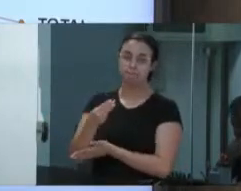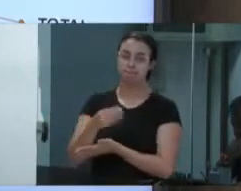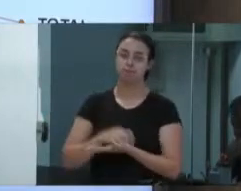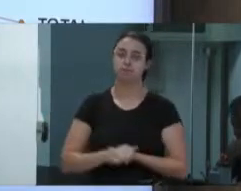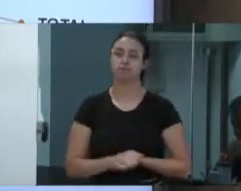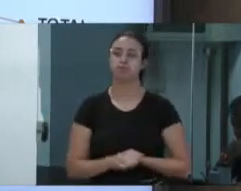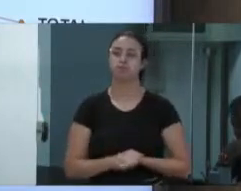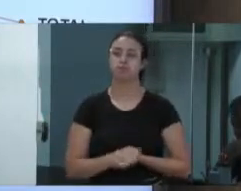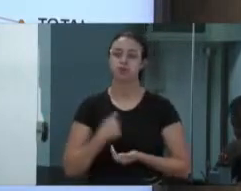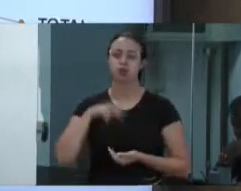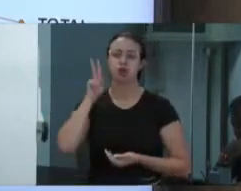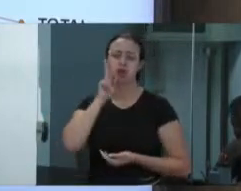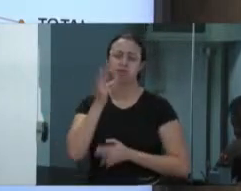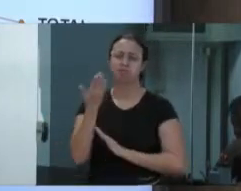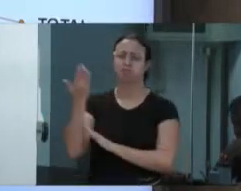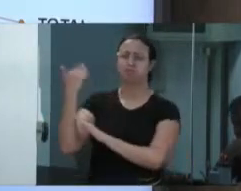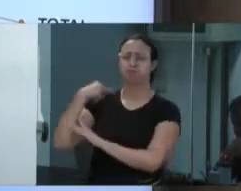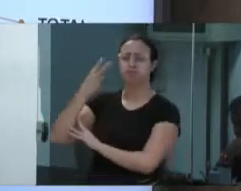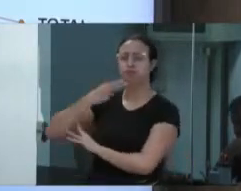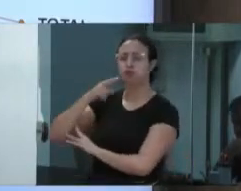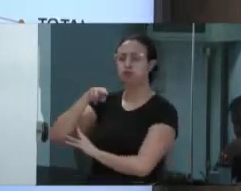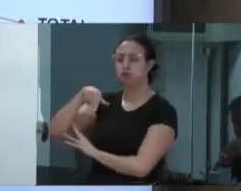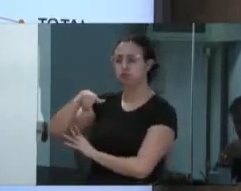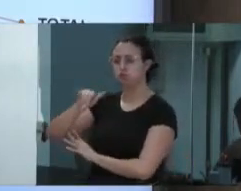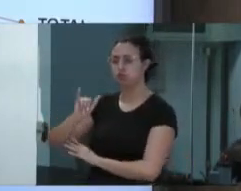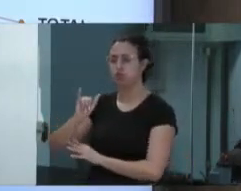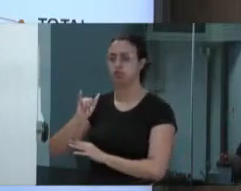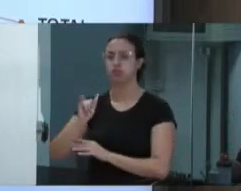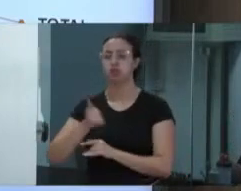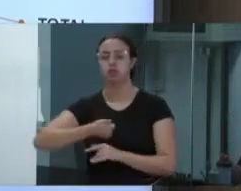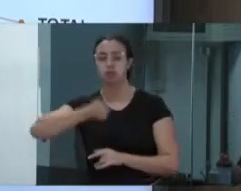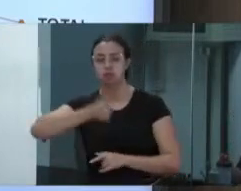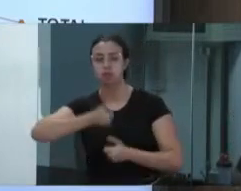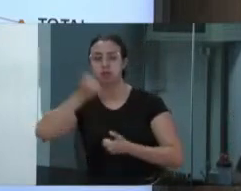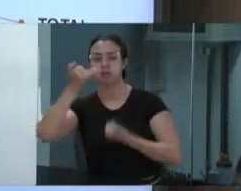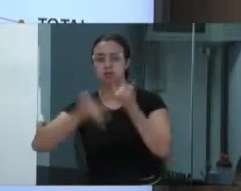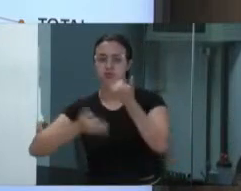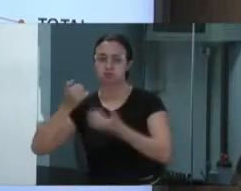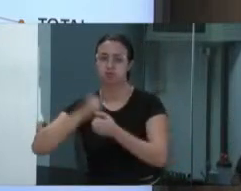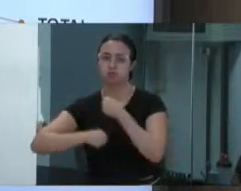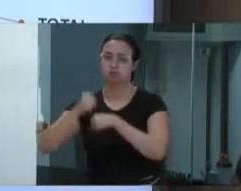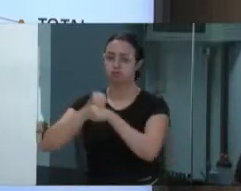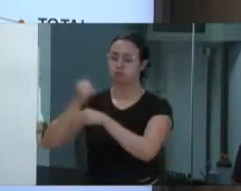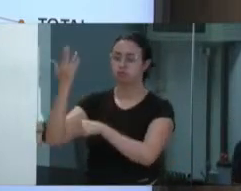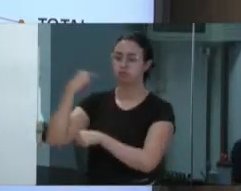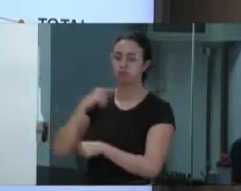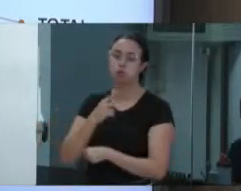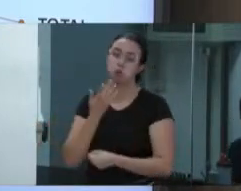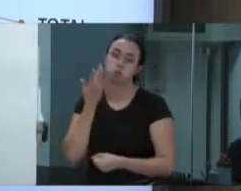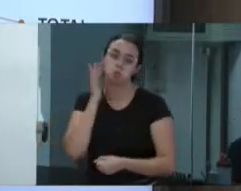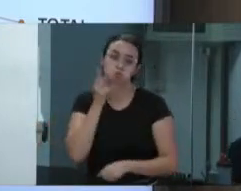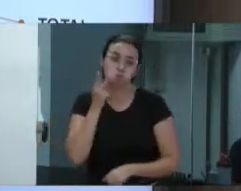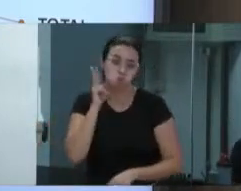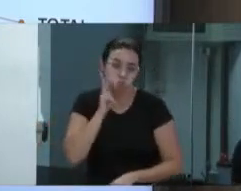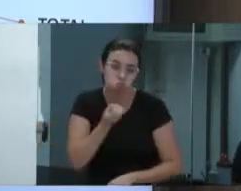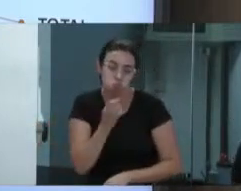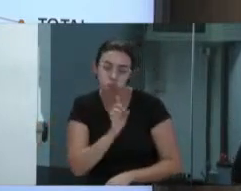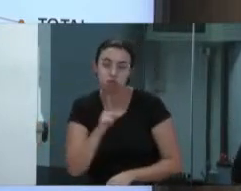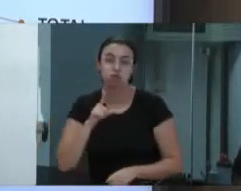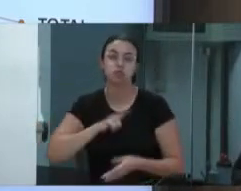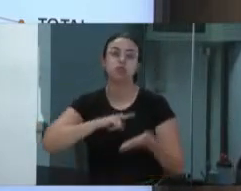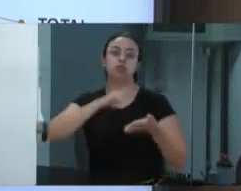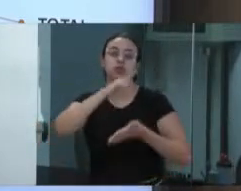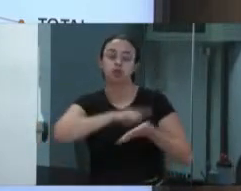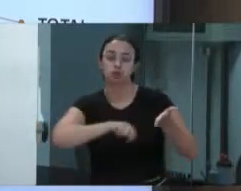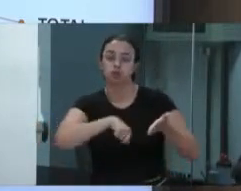né, o vereador Ney, que estava conosco já na primeira prestação de contas, eu não sei se o senhor se lembra, mas a gente tinha aí uma folha de